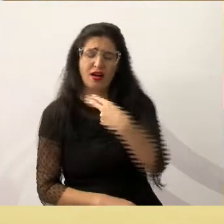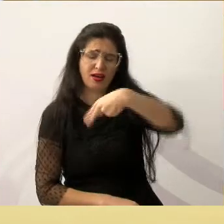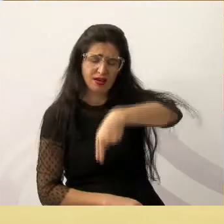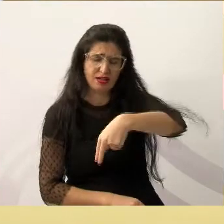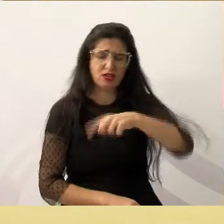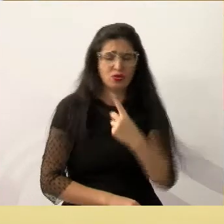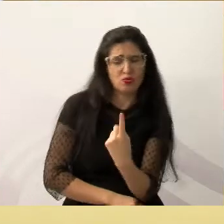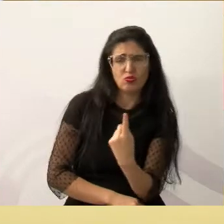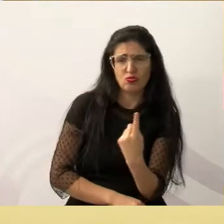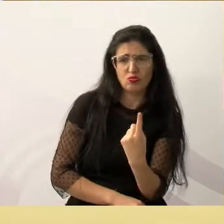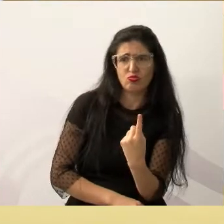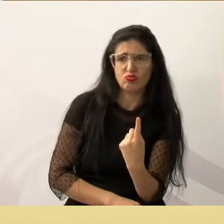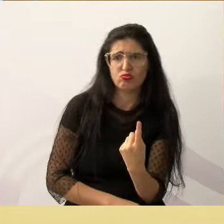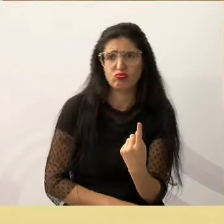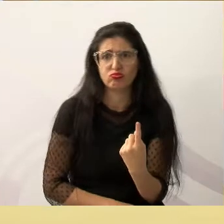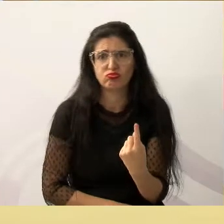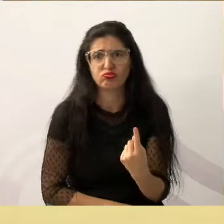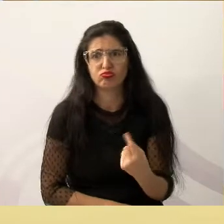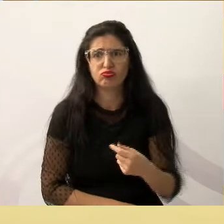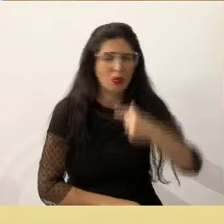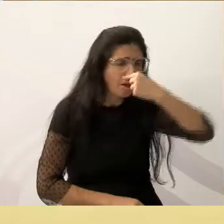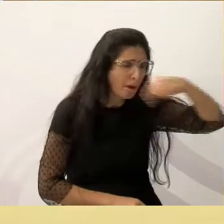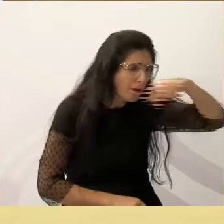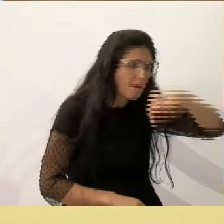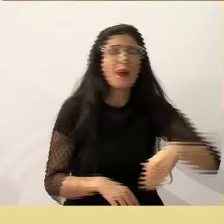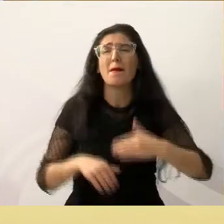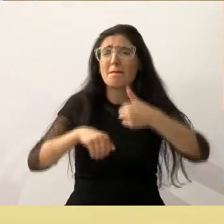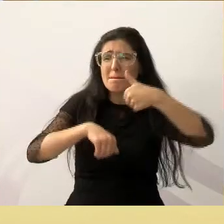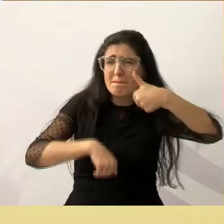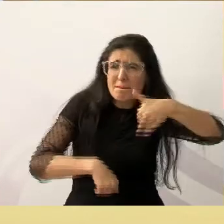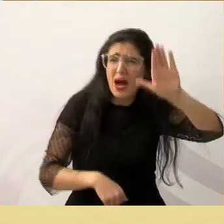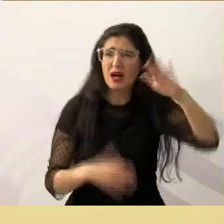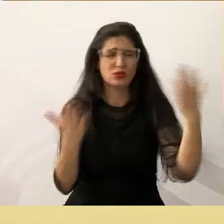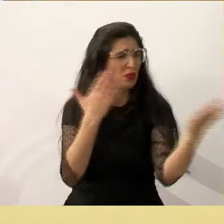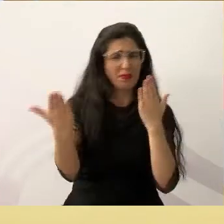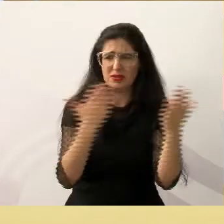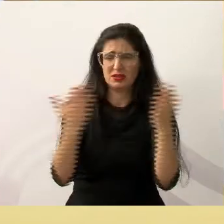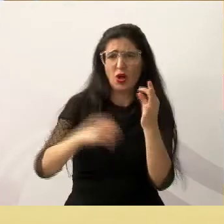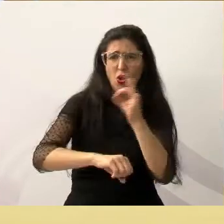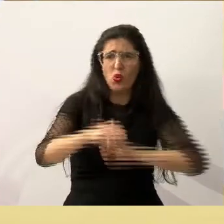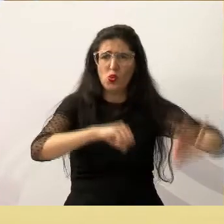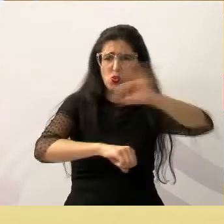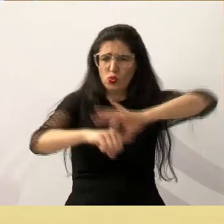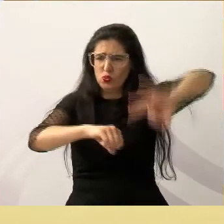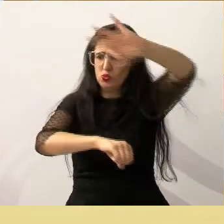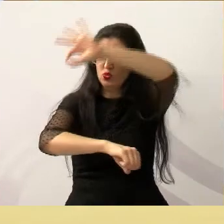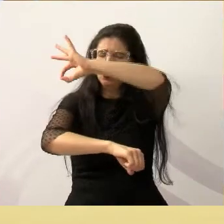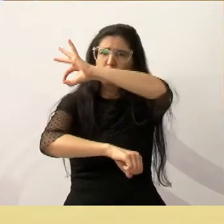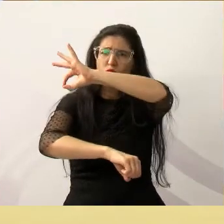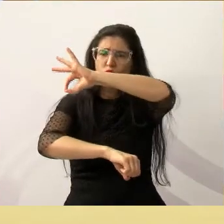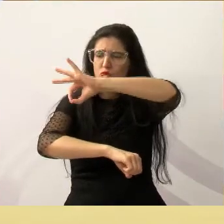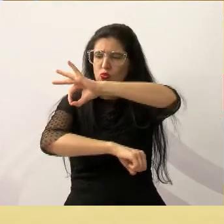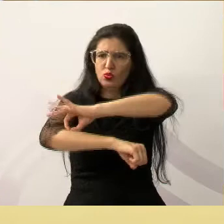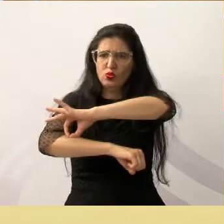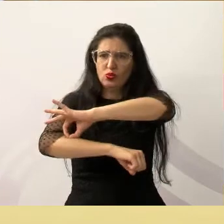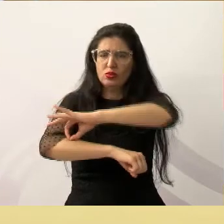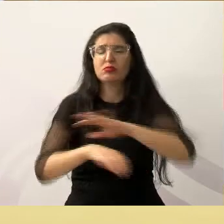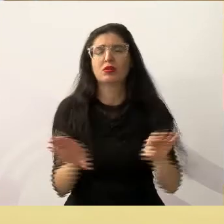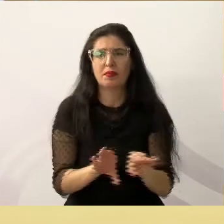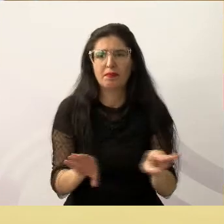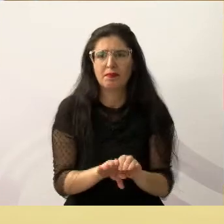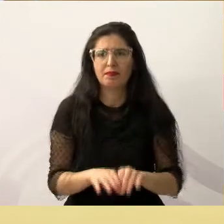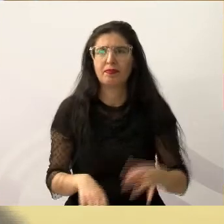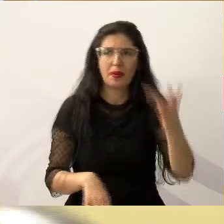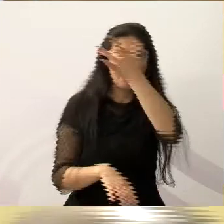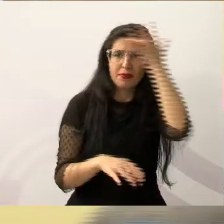mais que a dengue. Então, a coisa é séria. E, às vezes, a gente vê no Facebook o pessoal fazendo comparativo. A realidade